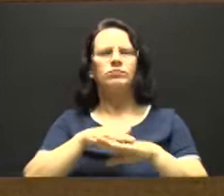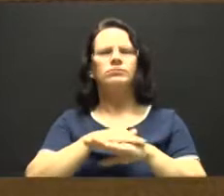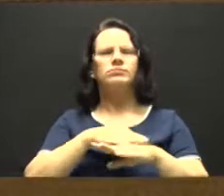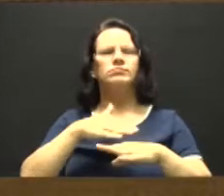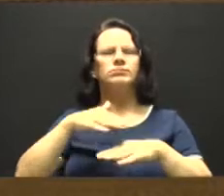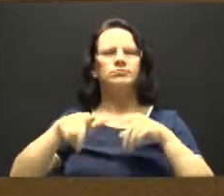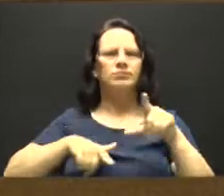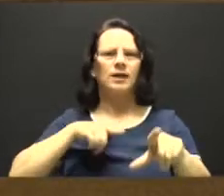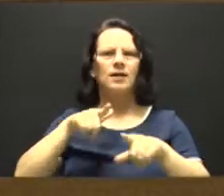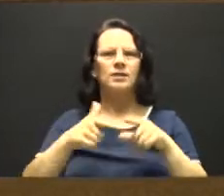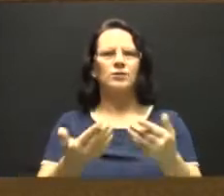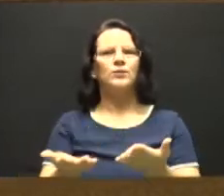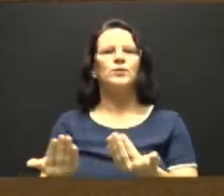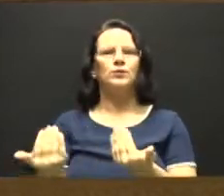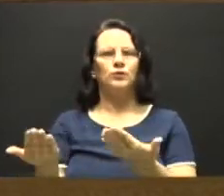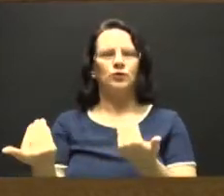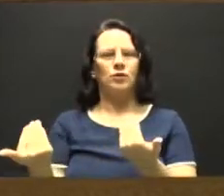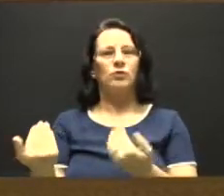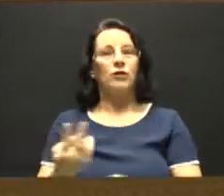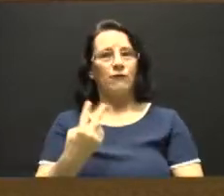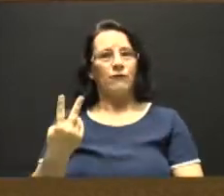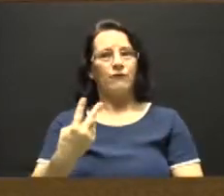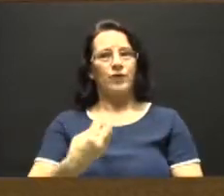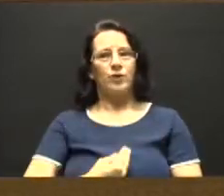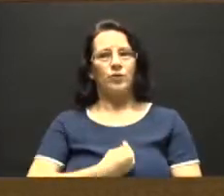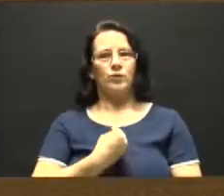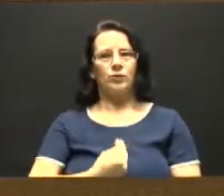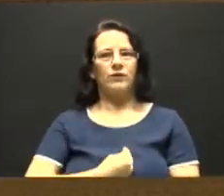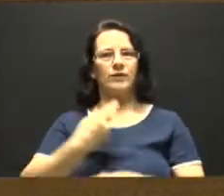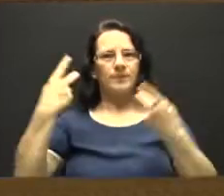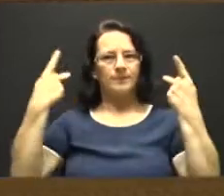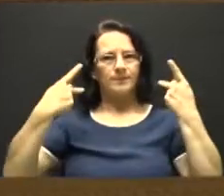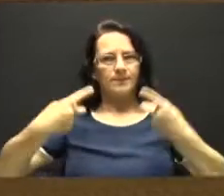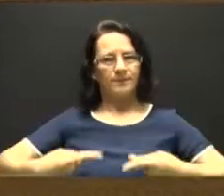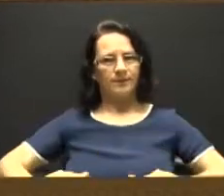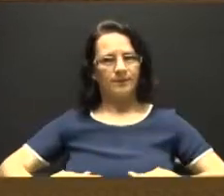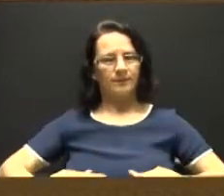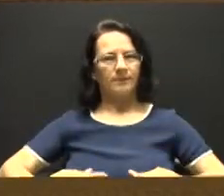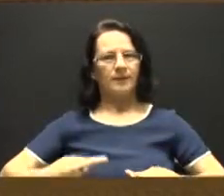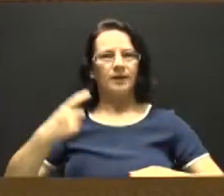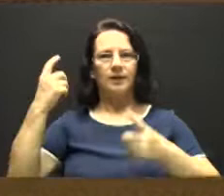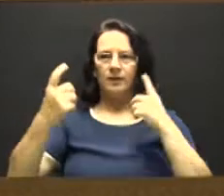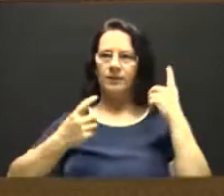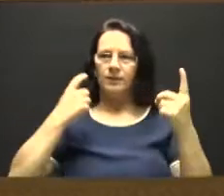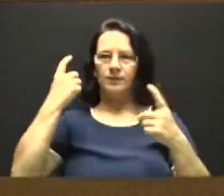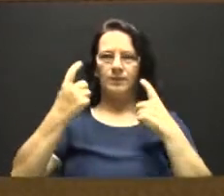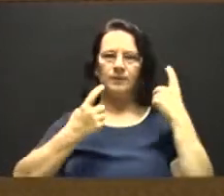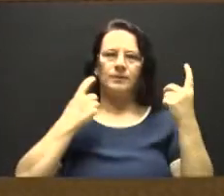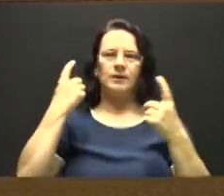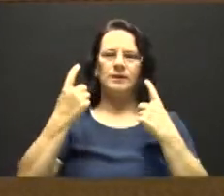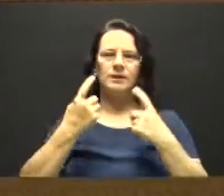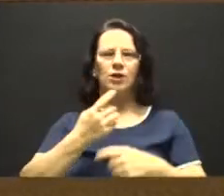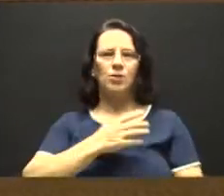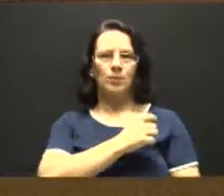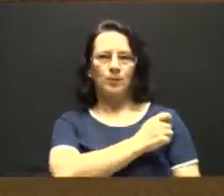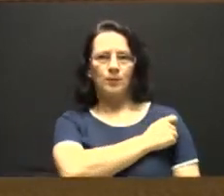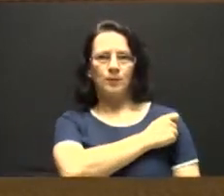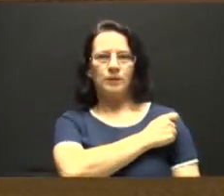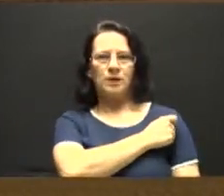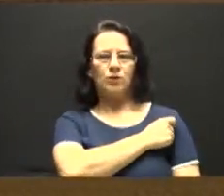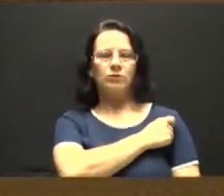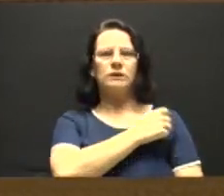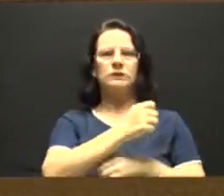busca da valorização da vida da humanização essa é a minha preocupação que os meus alunos